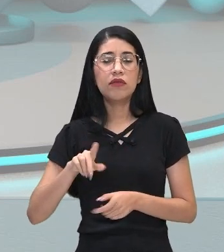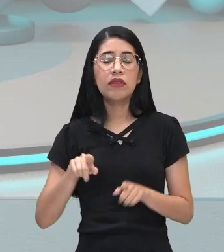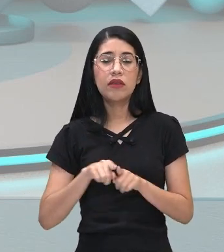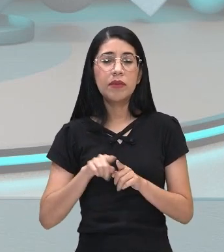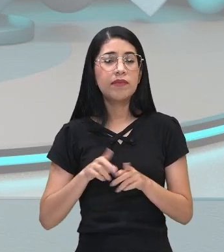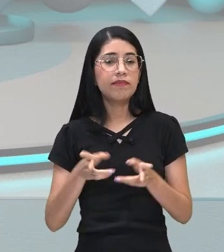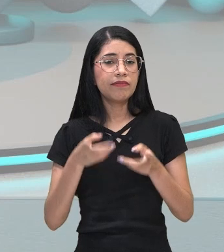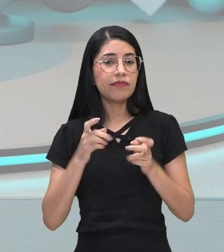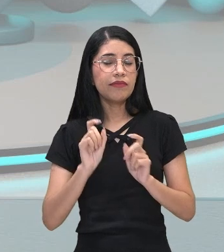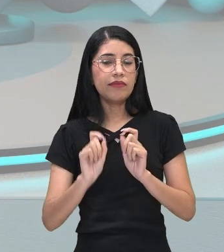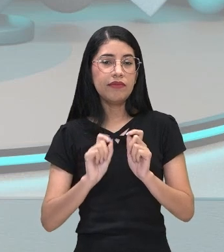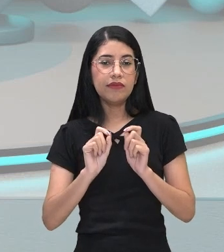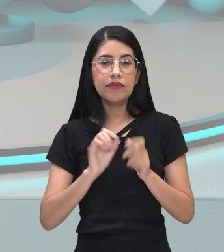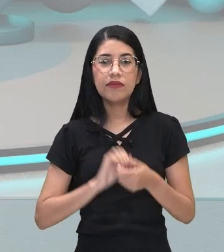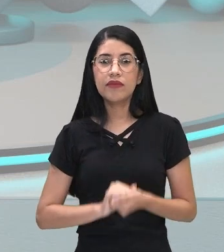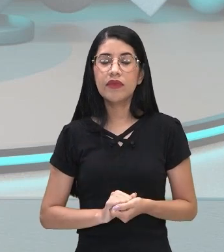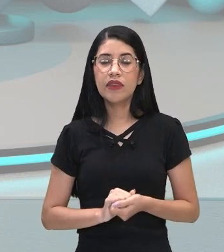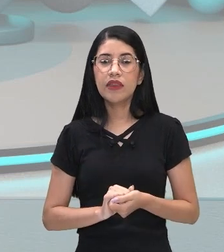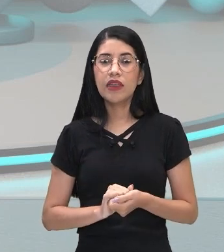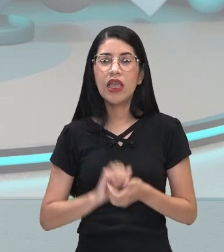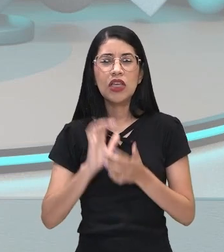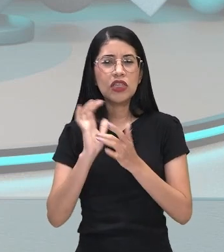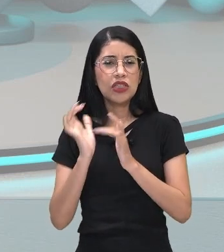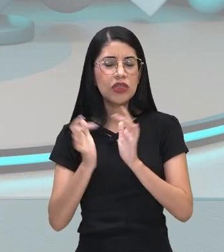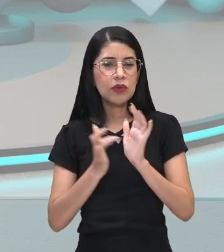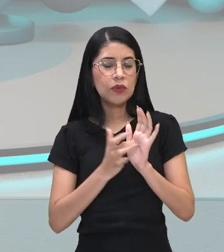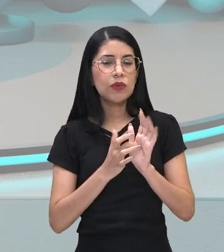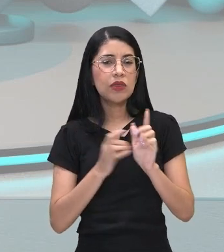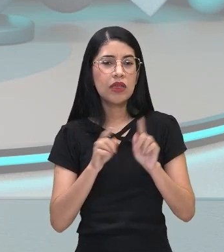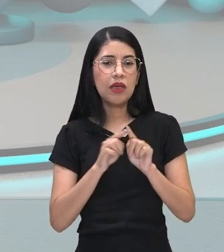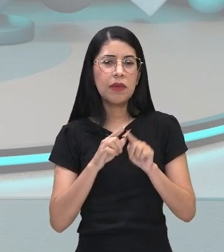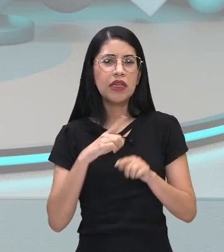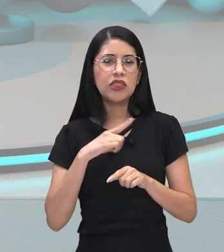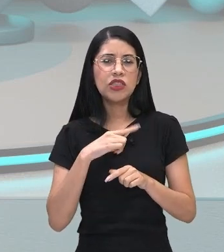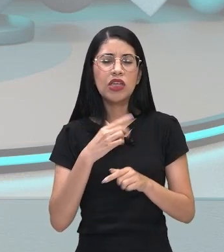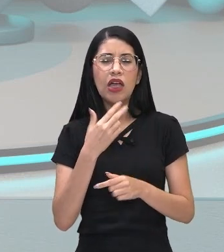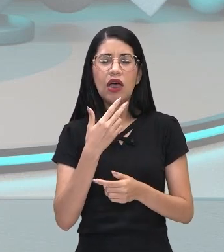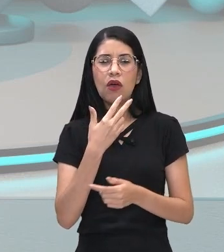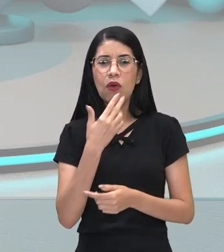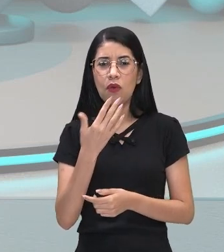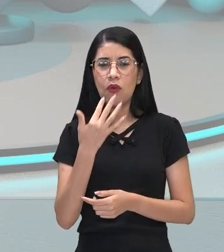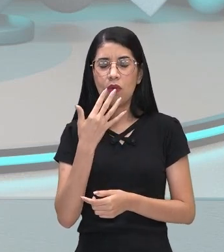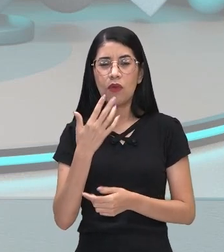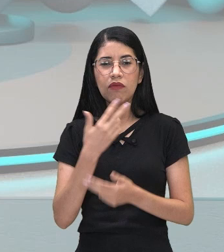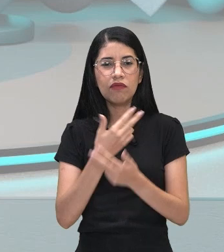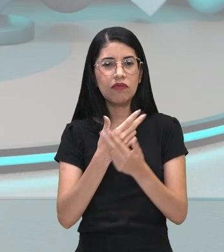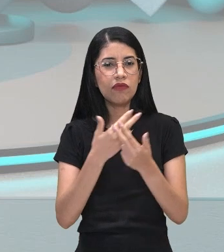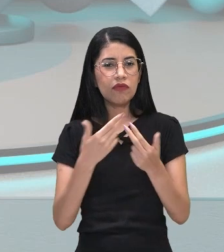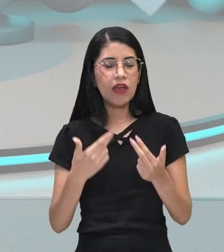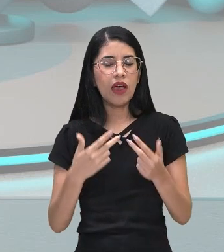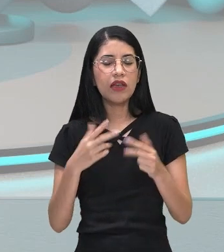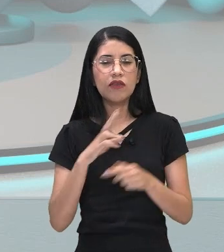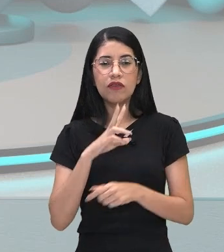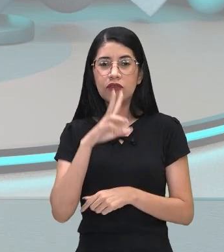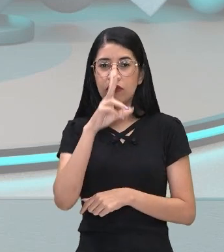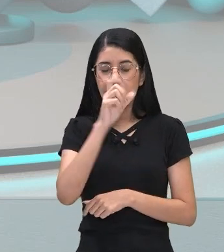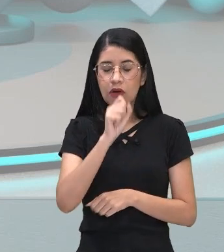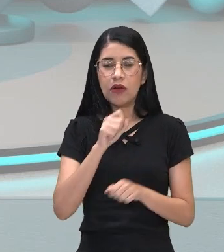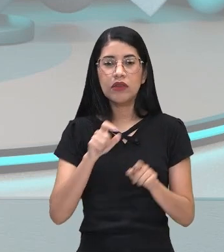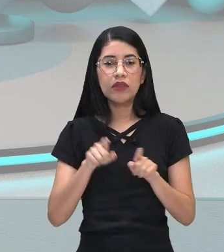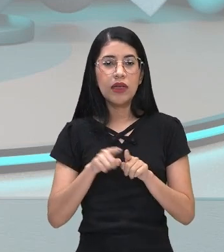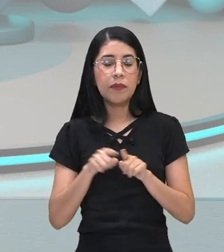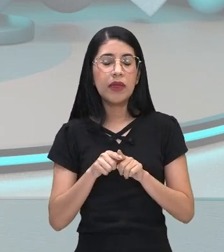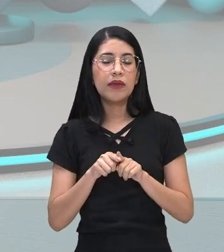lá, Cristo e Majestade, que havia um colorismo, as cores eram muito fortes, certo?